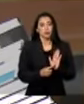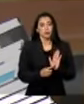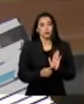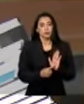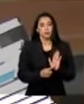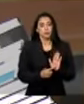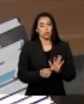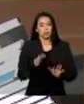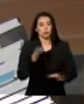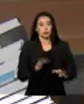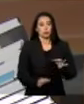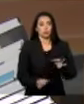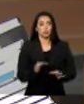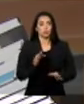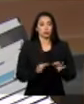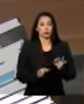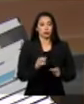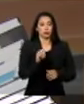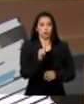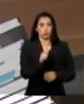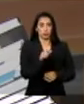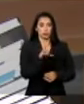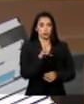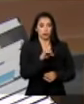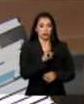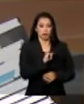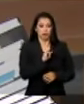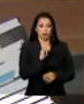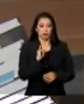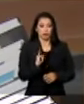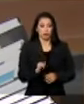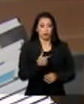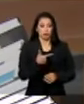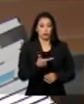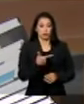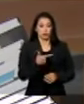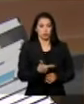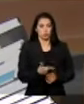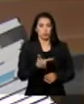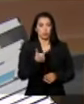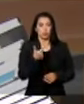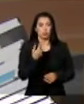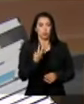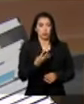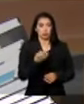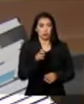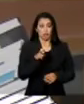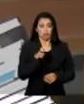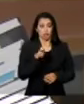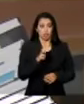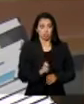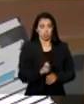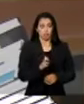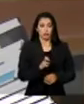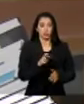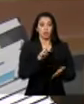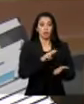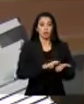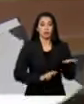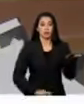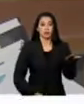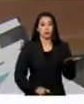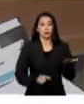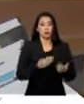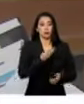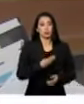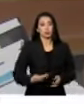ao julgamento da ação direta de inconstitucionalidade 2415, relator o ministro Carlos